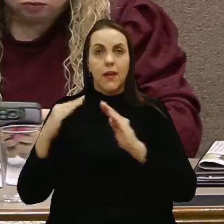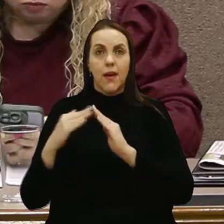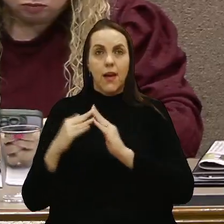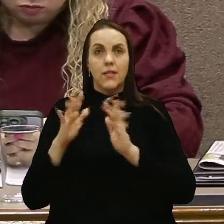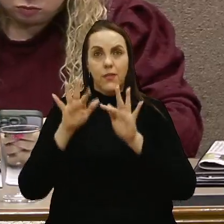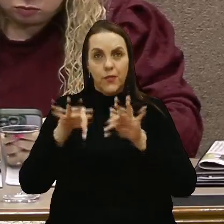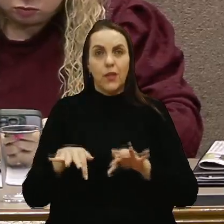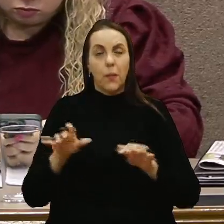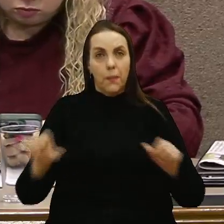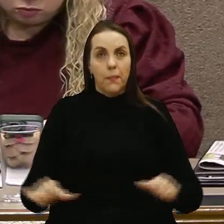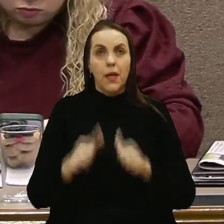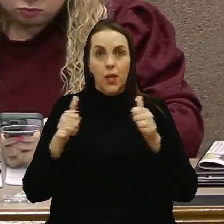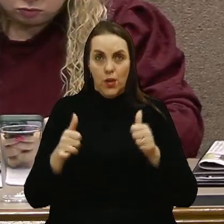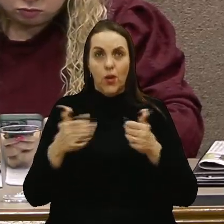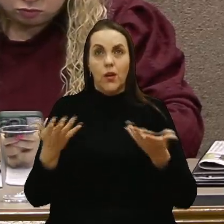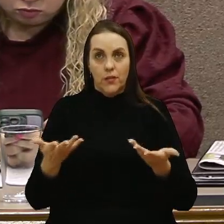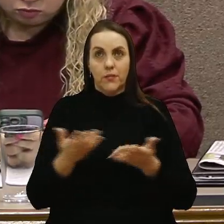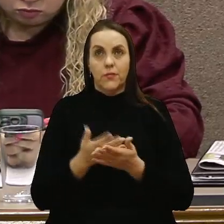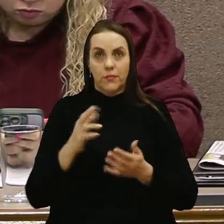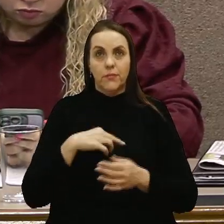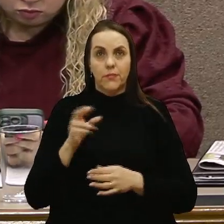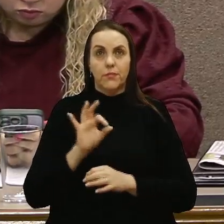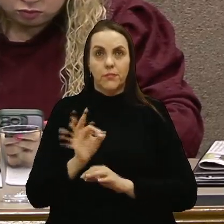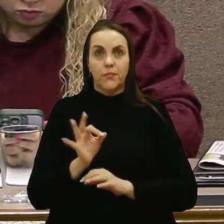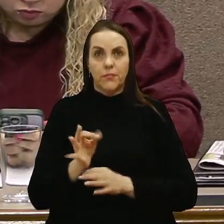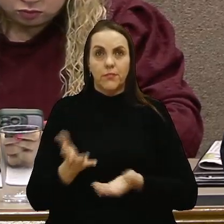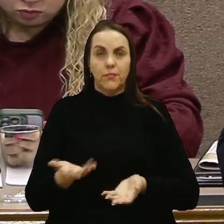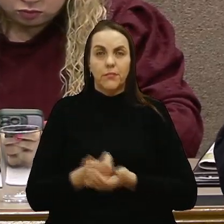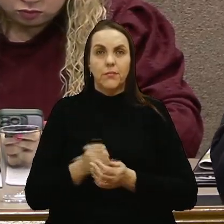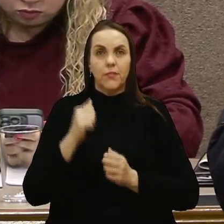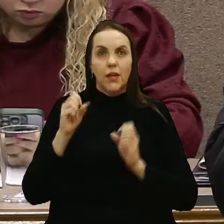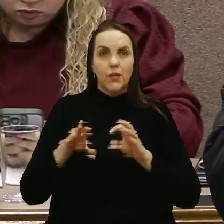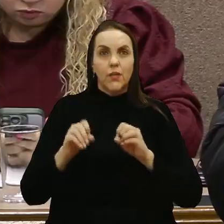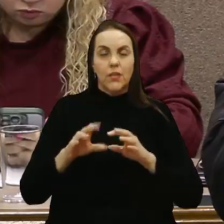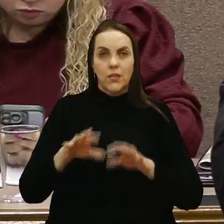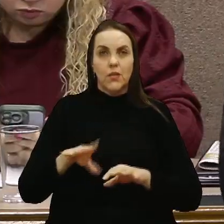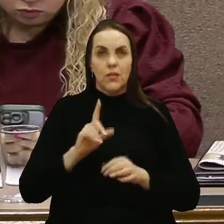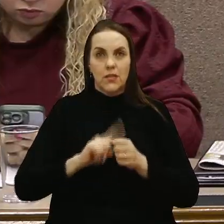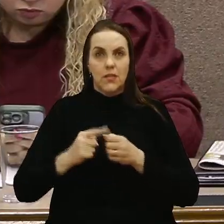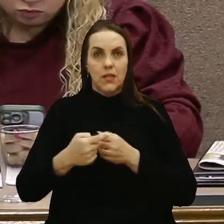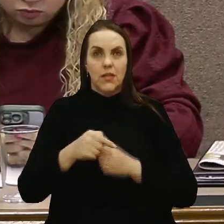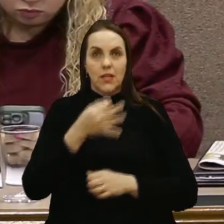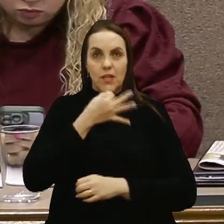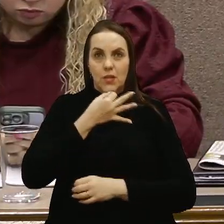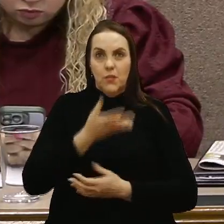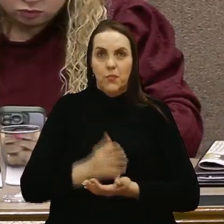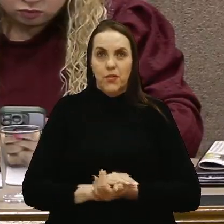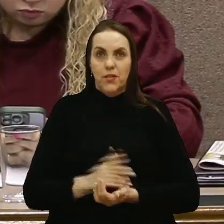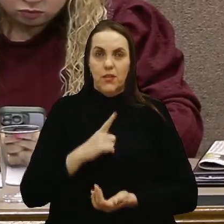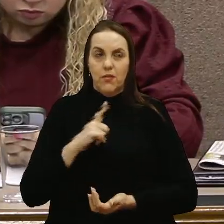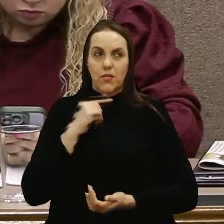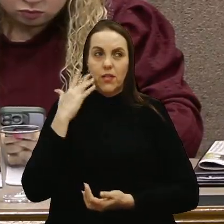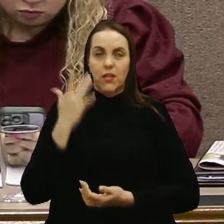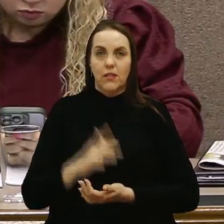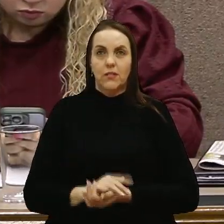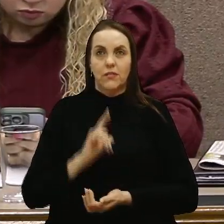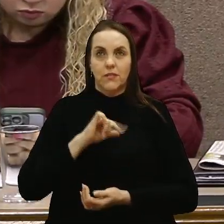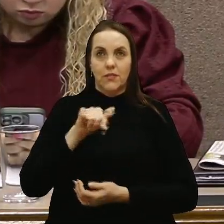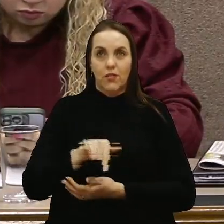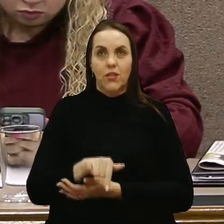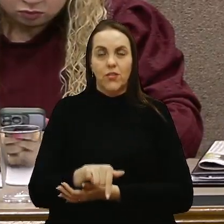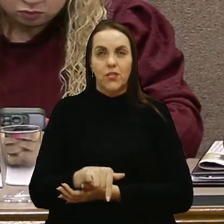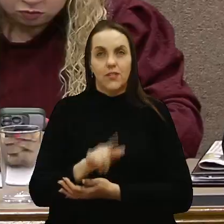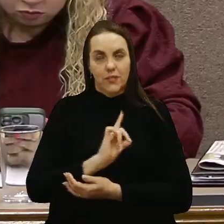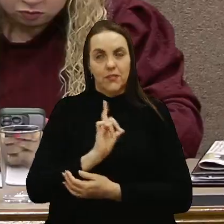melhor com relação a este momento que nós estamos atravessando na educação da cidade de Caxias do Sul. E tem que salientar, né, o fato dos gargalos que existem